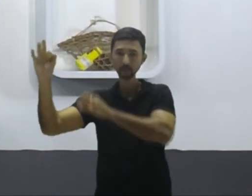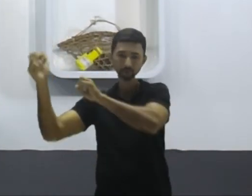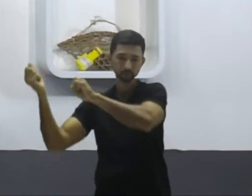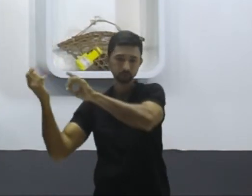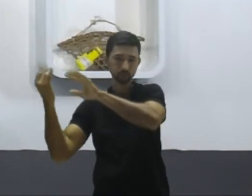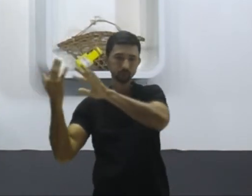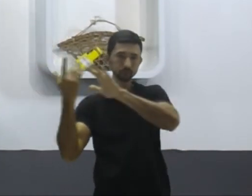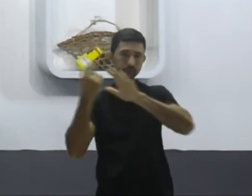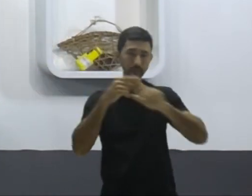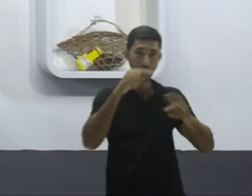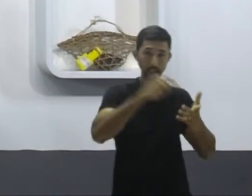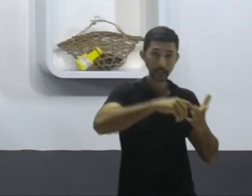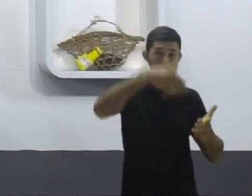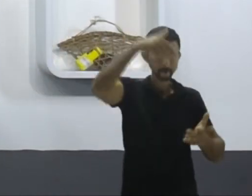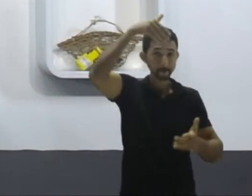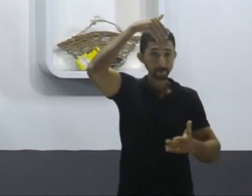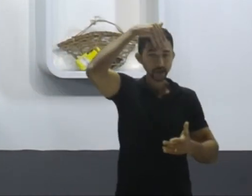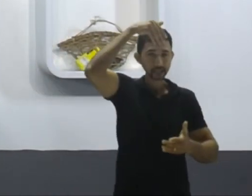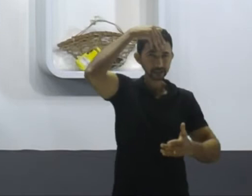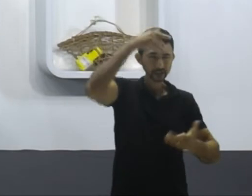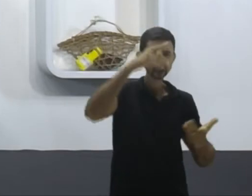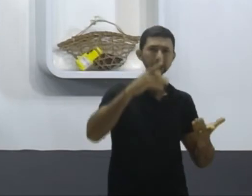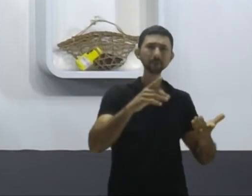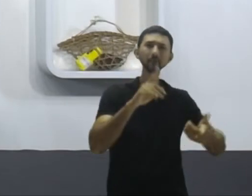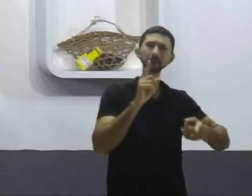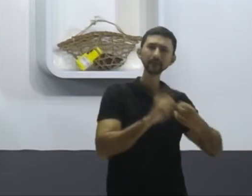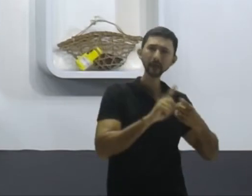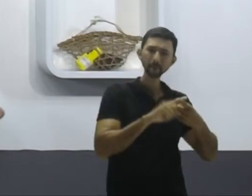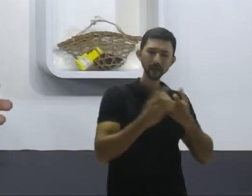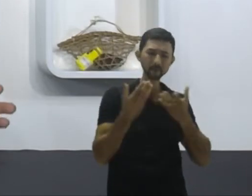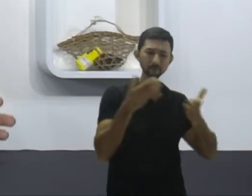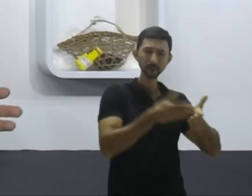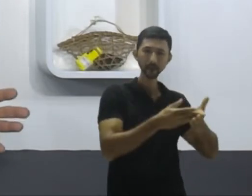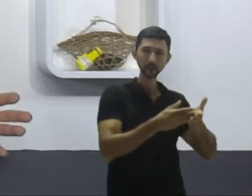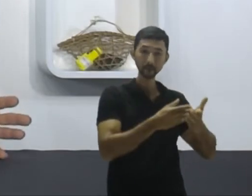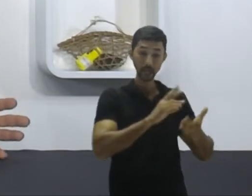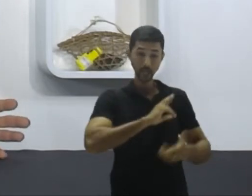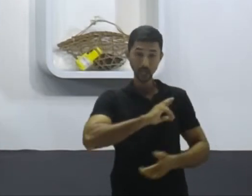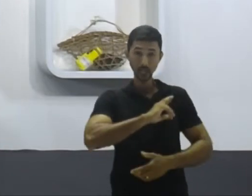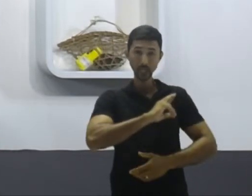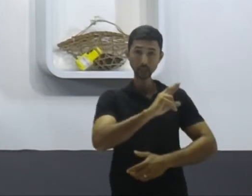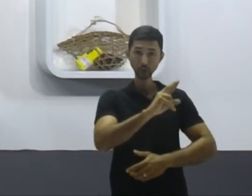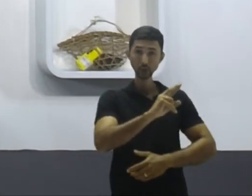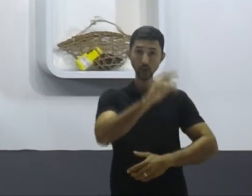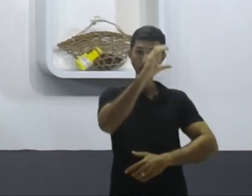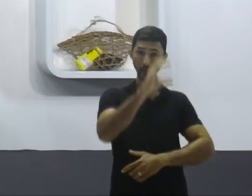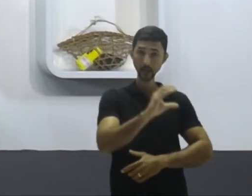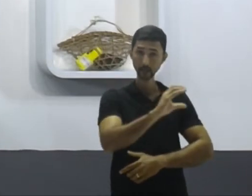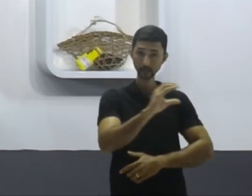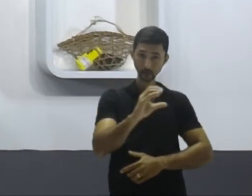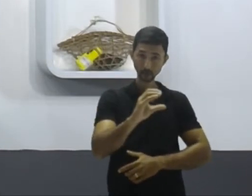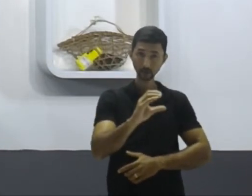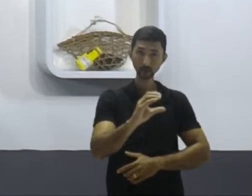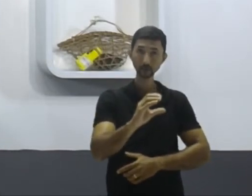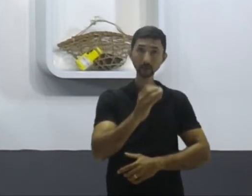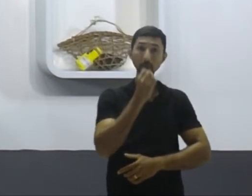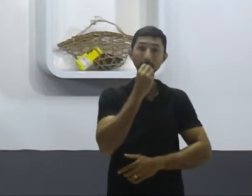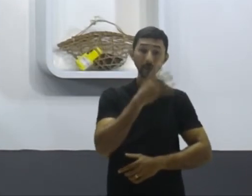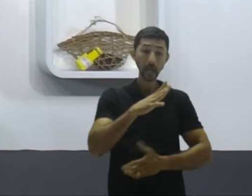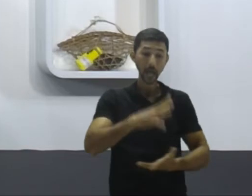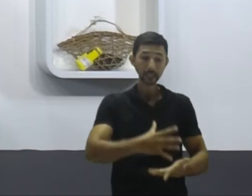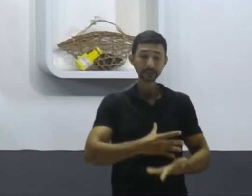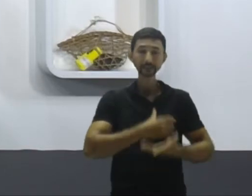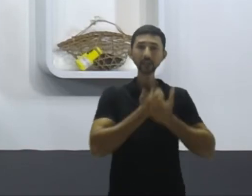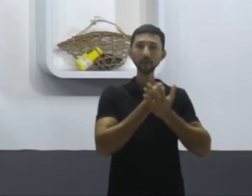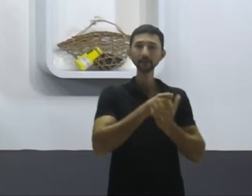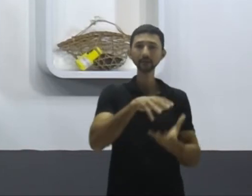seu batismo, tá? E trazer esse negro para a religião cristã, de fato era visto como a